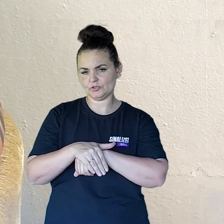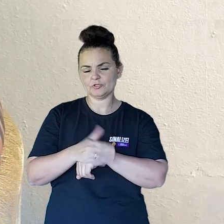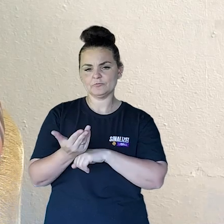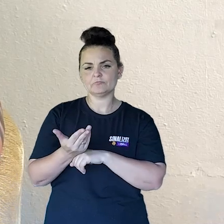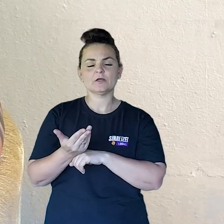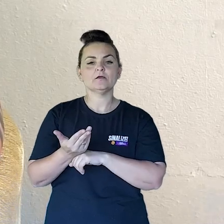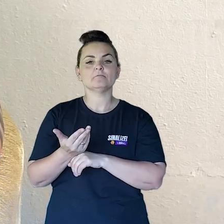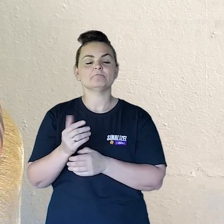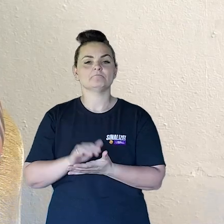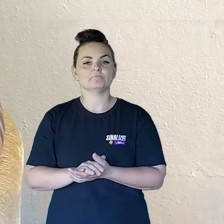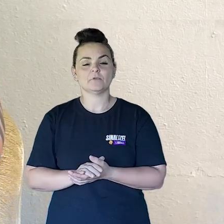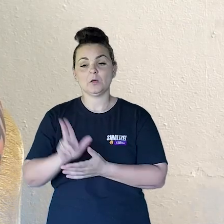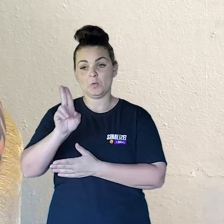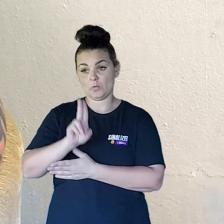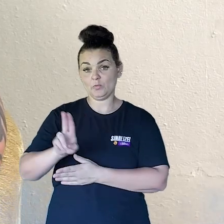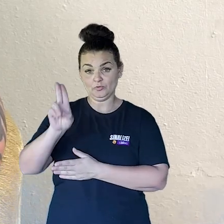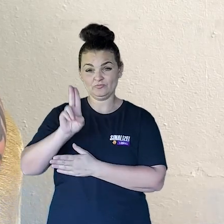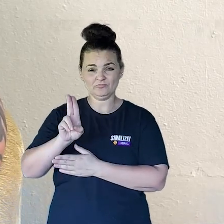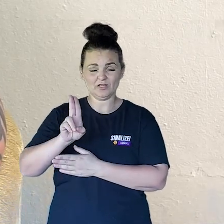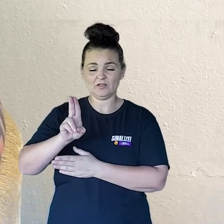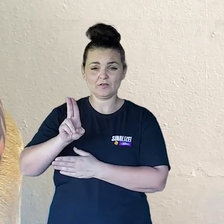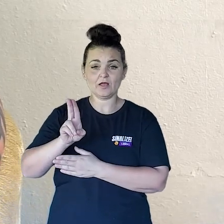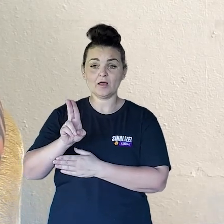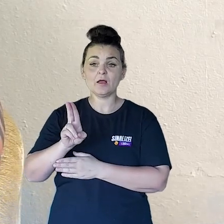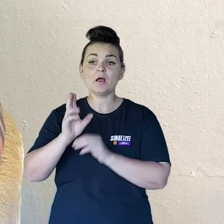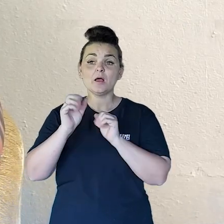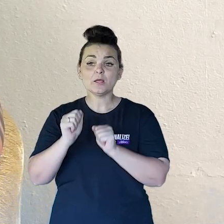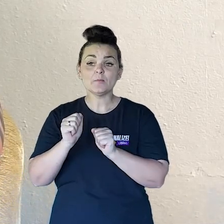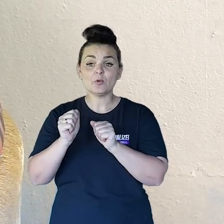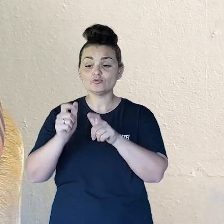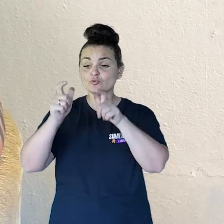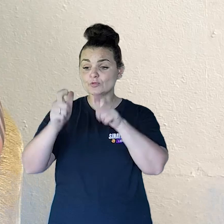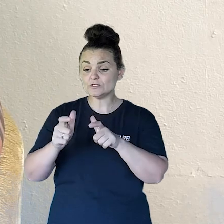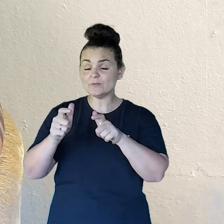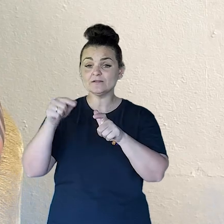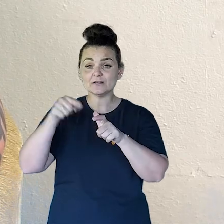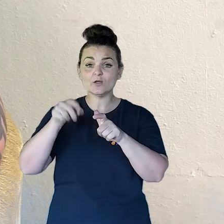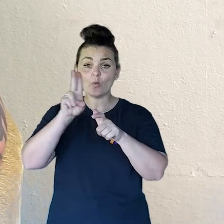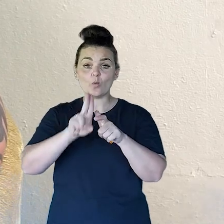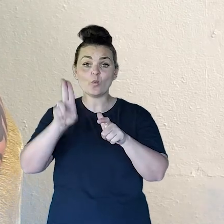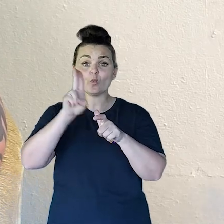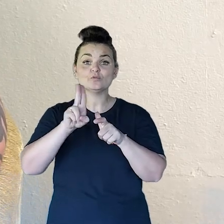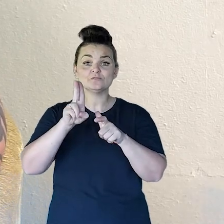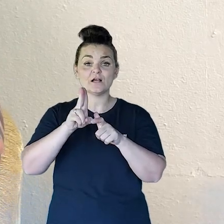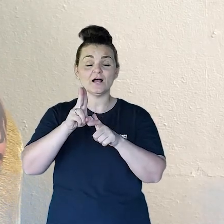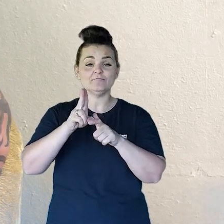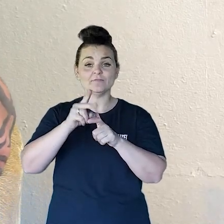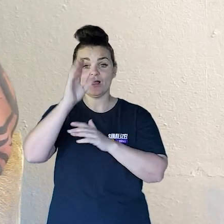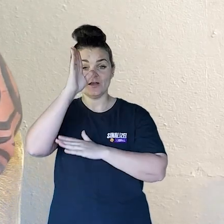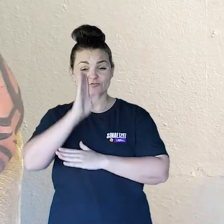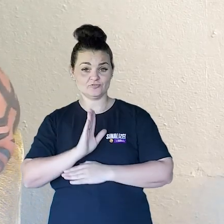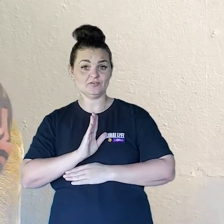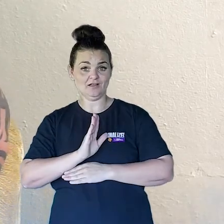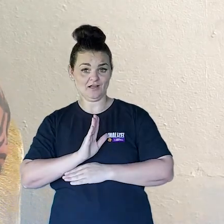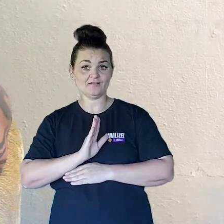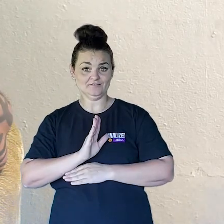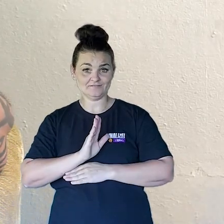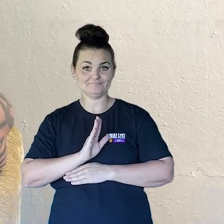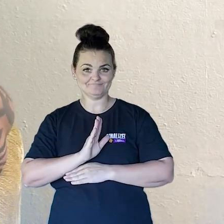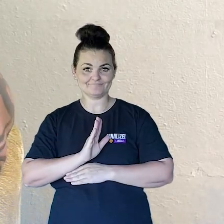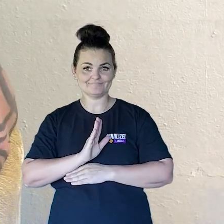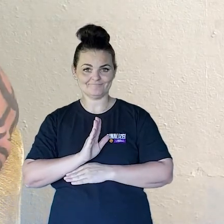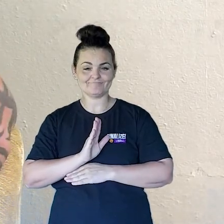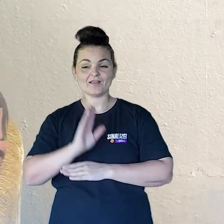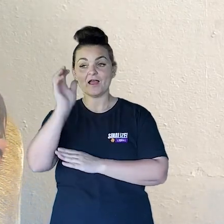para que seja disponibilizada de forma gratuita para todas as mulheres da cidade que têm interesse em estar buscando a defesa pessoal. E isso não sou eu que estou